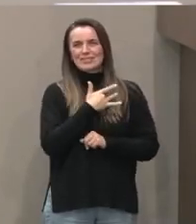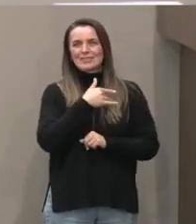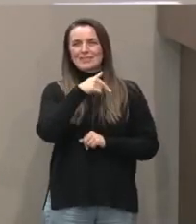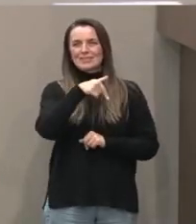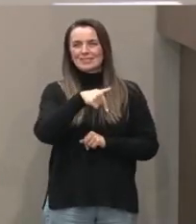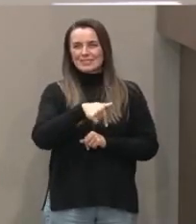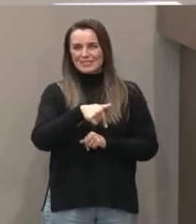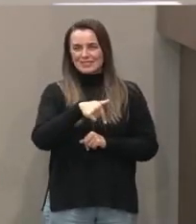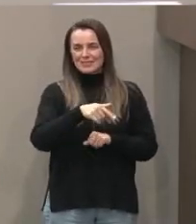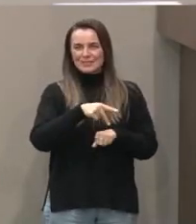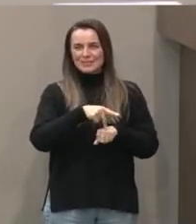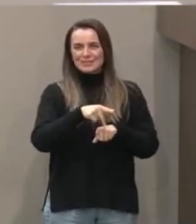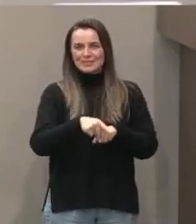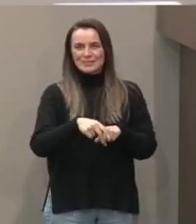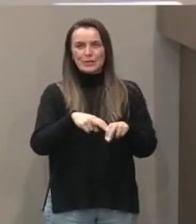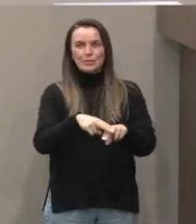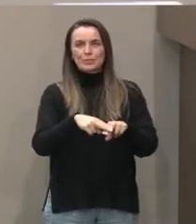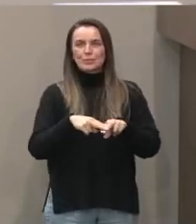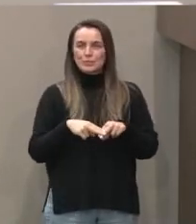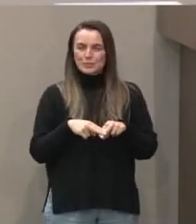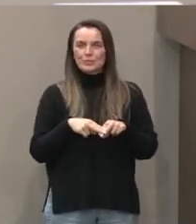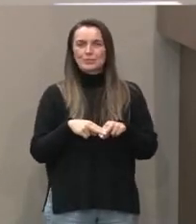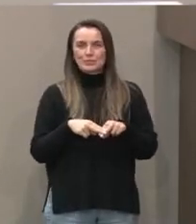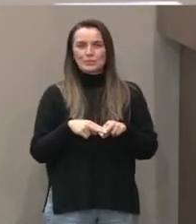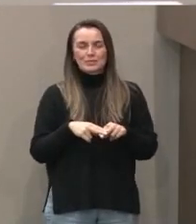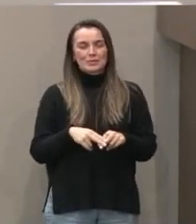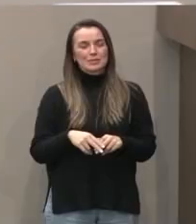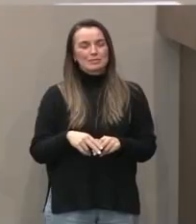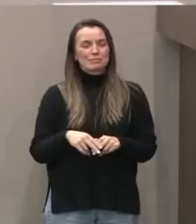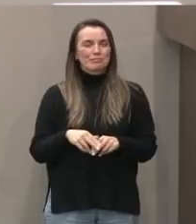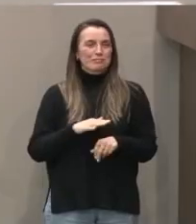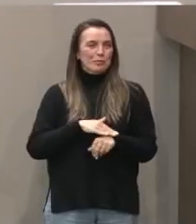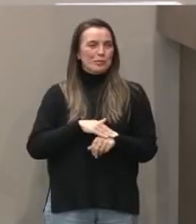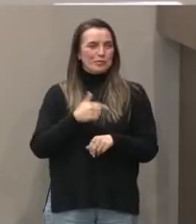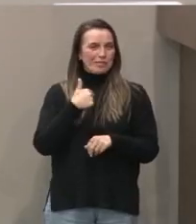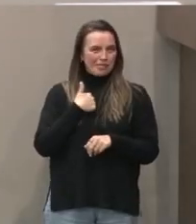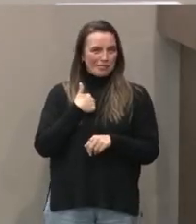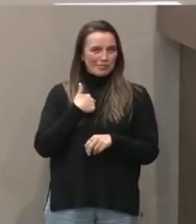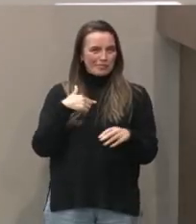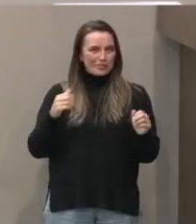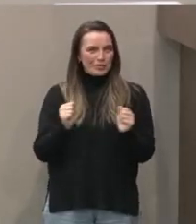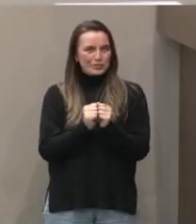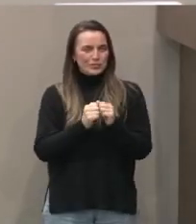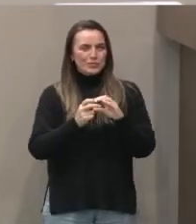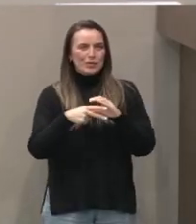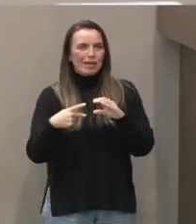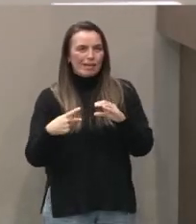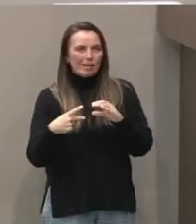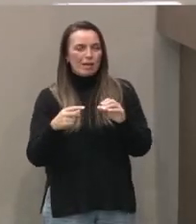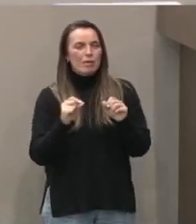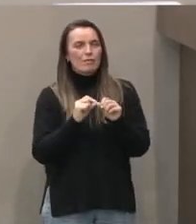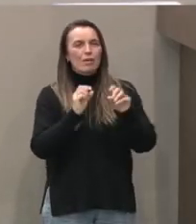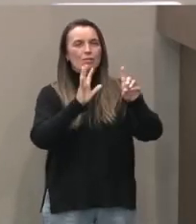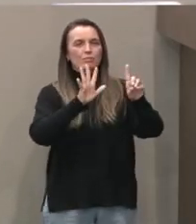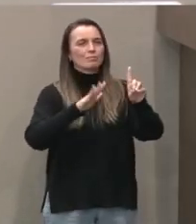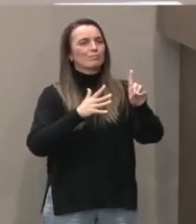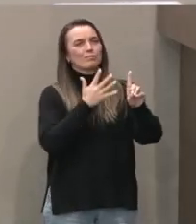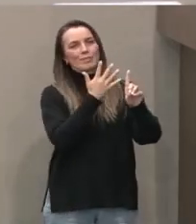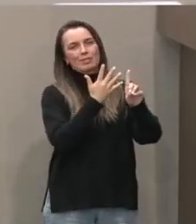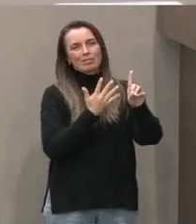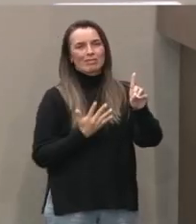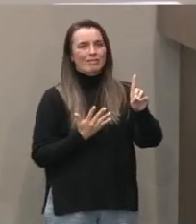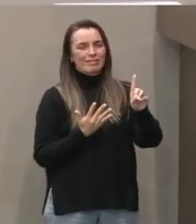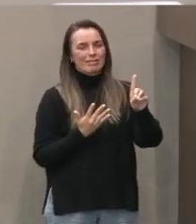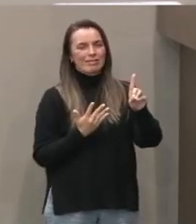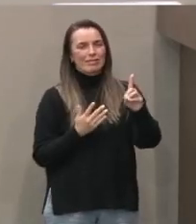E é por isso que quando eu e toda a Câmara de Vereadores faz essa homenagem para vocês, é